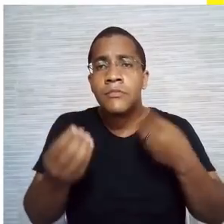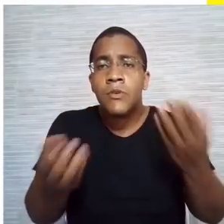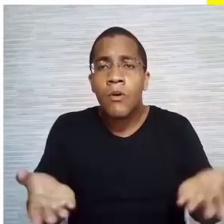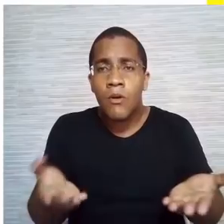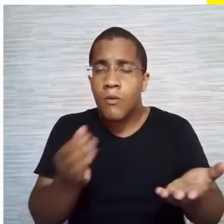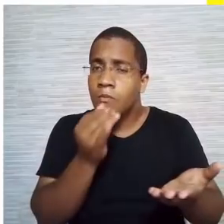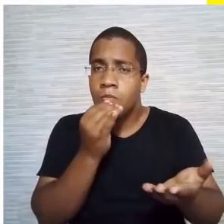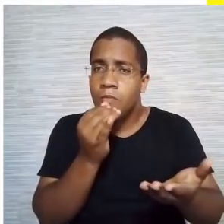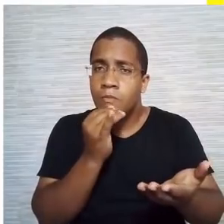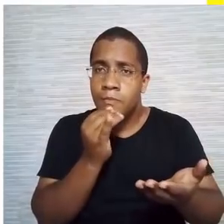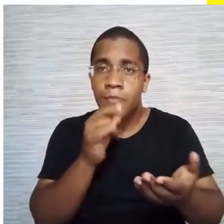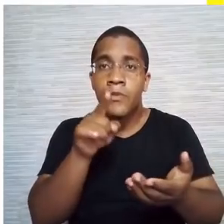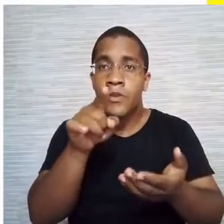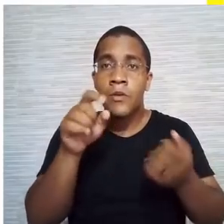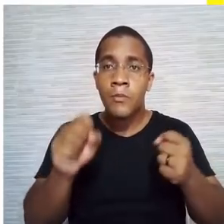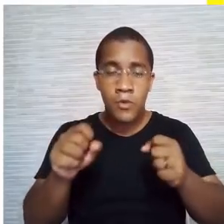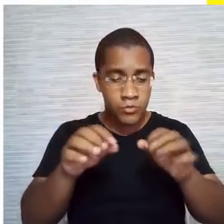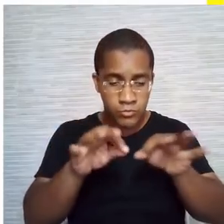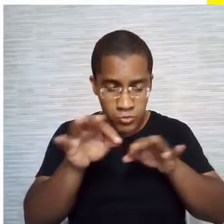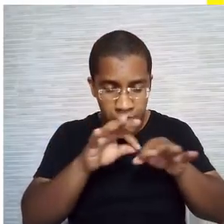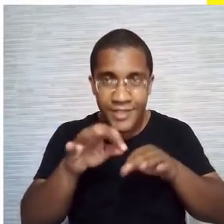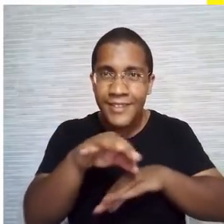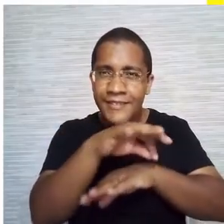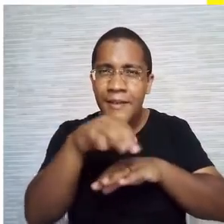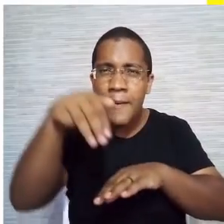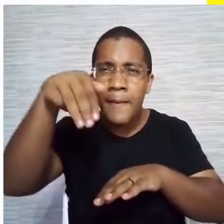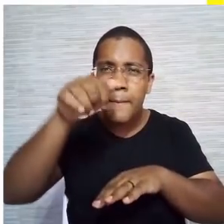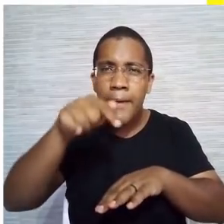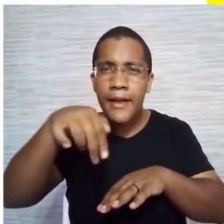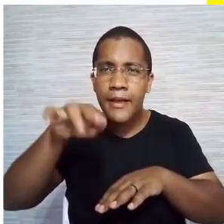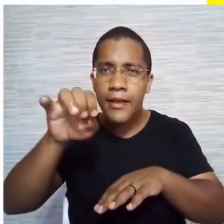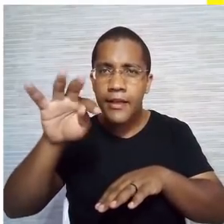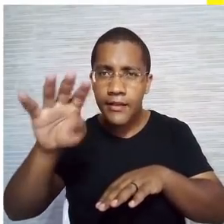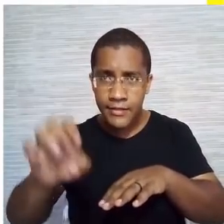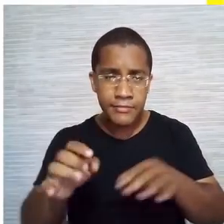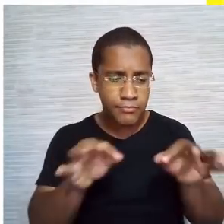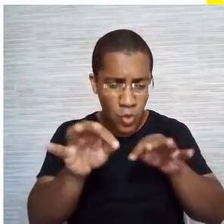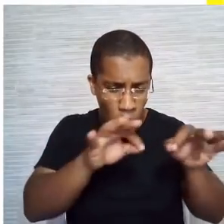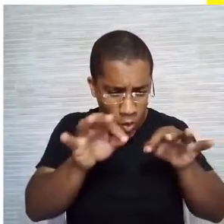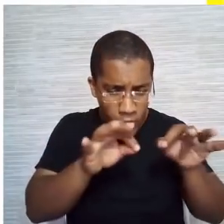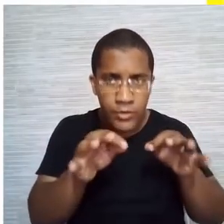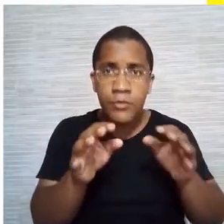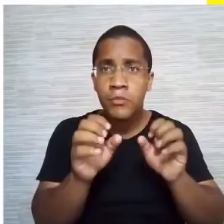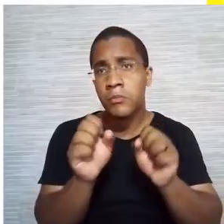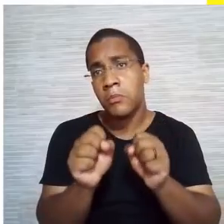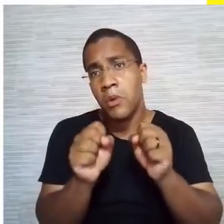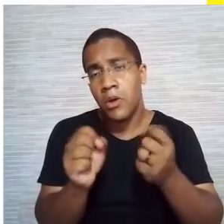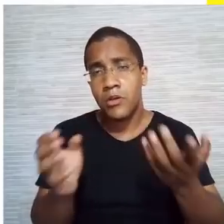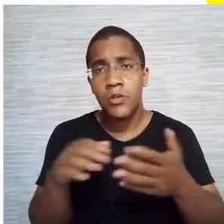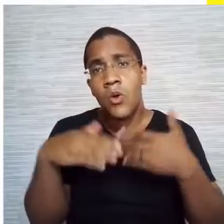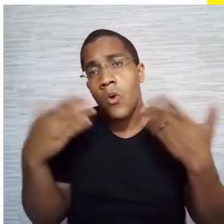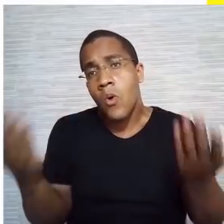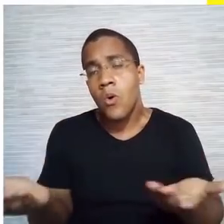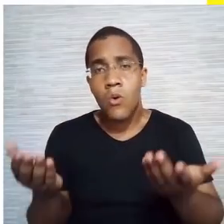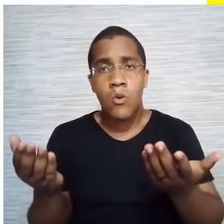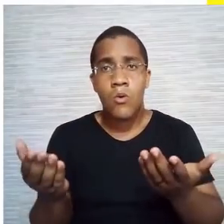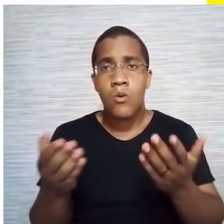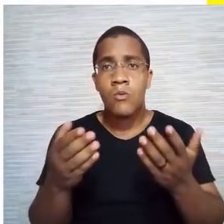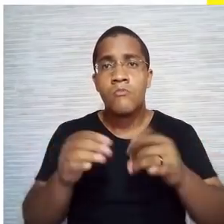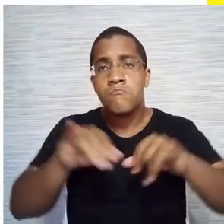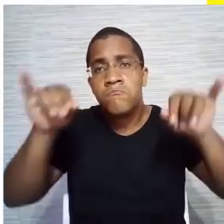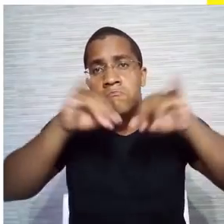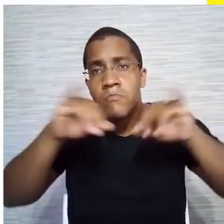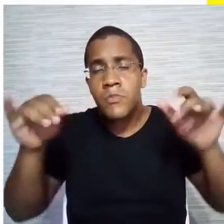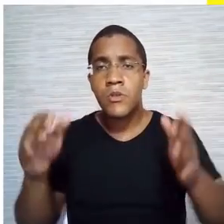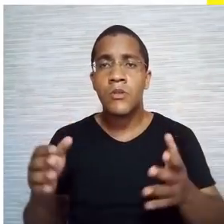a construção de uma maquete, outros trabalhos ligados a temas do cotidiano dos estudantes, como uma